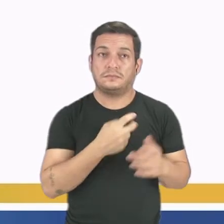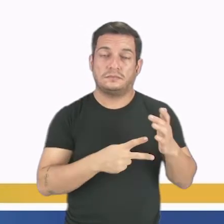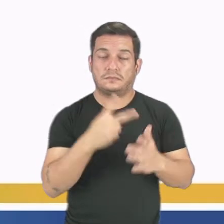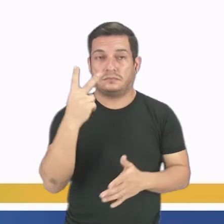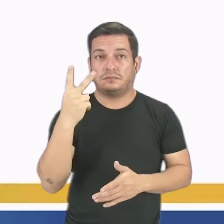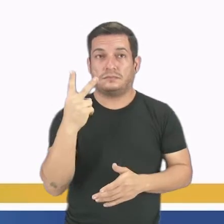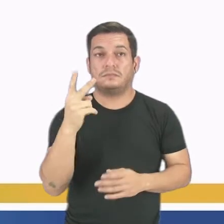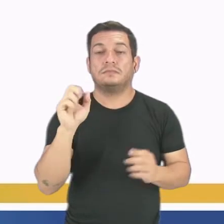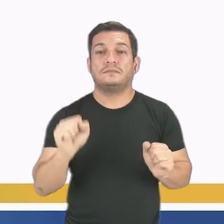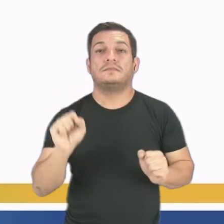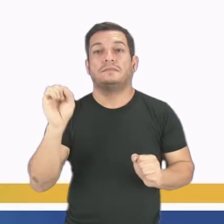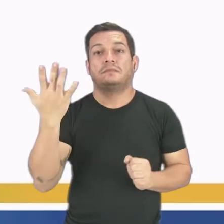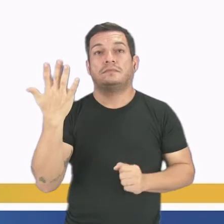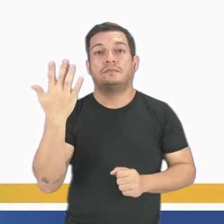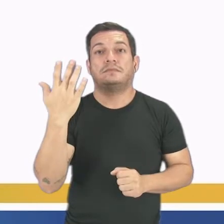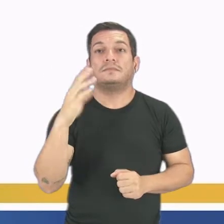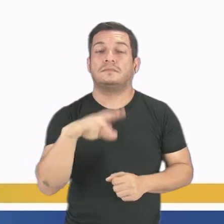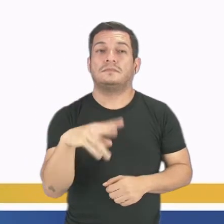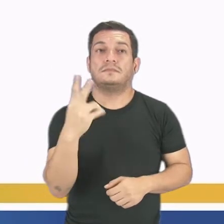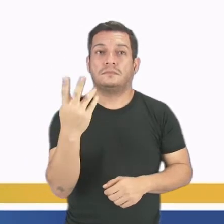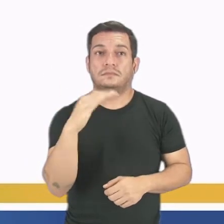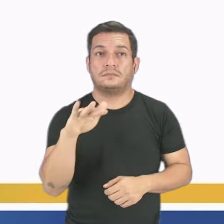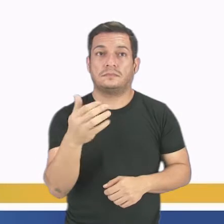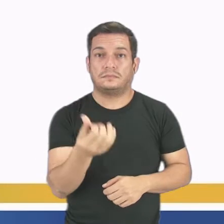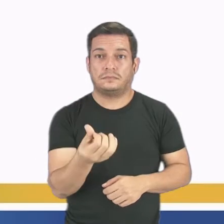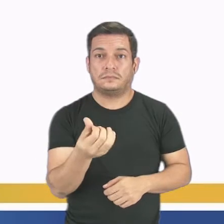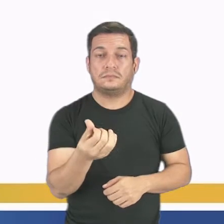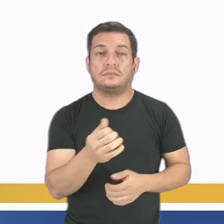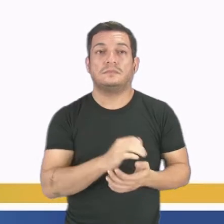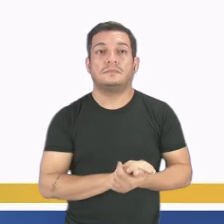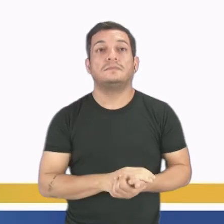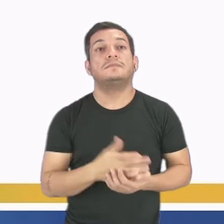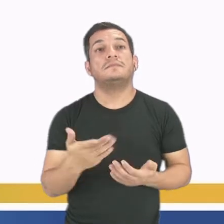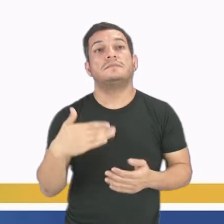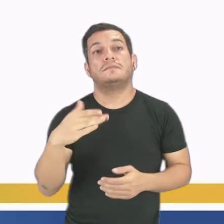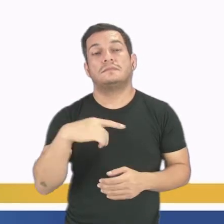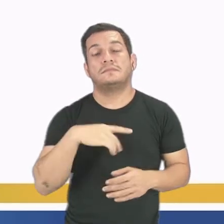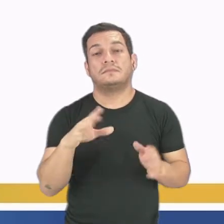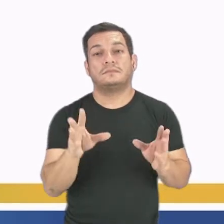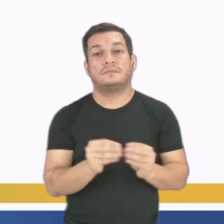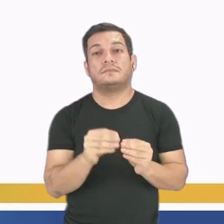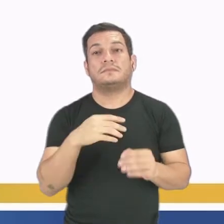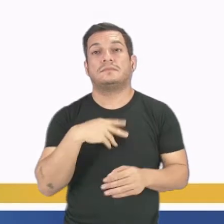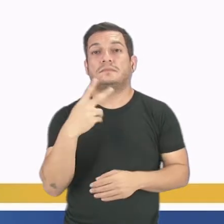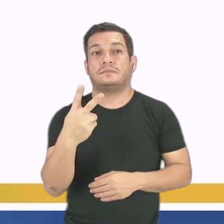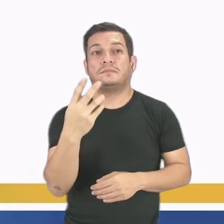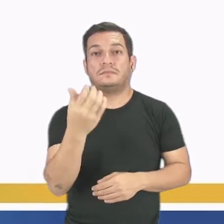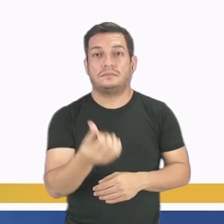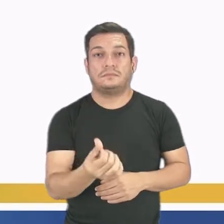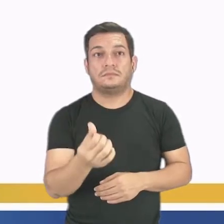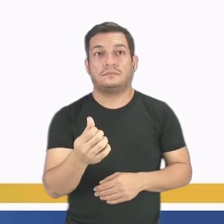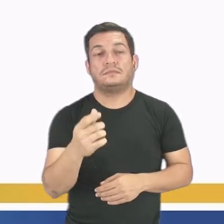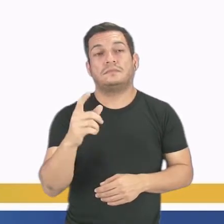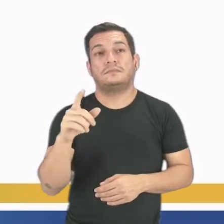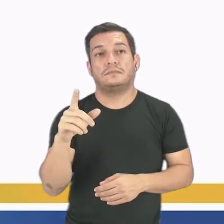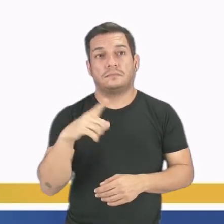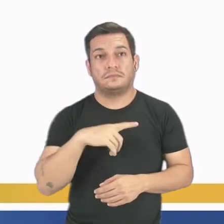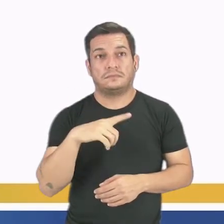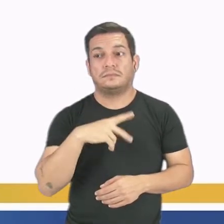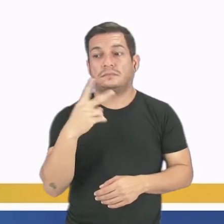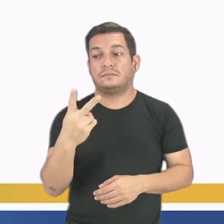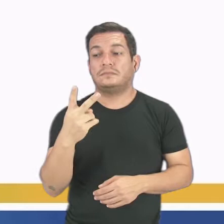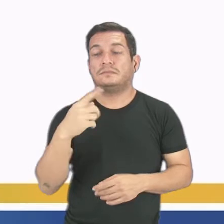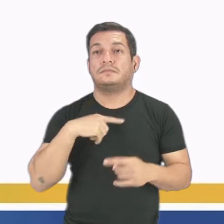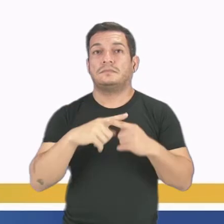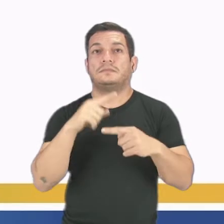né, que pode acontecer de sair o número 6, de um total de 6. E aí, quando eu simplifico esse 2 e esse 6, ambos por 2, porque